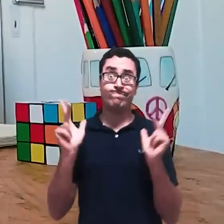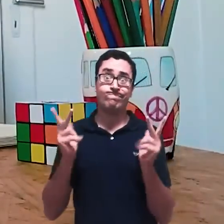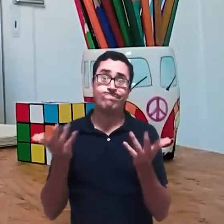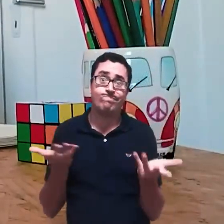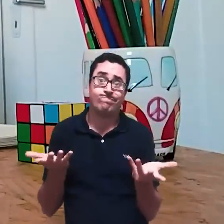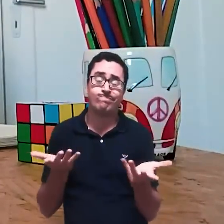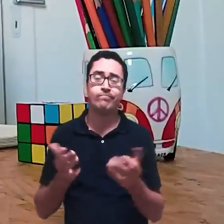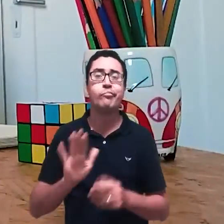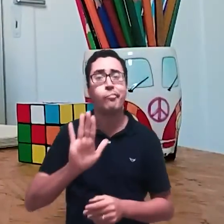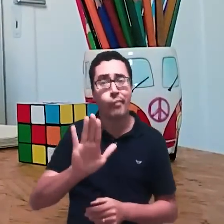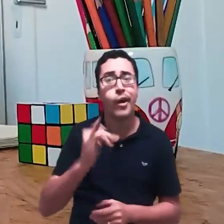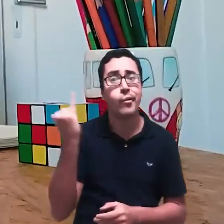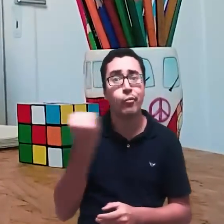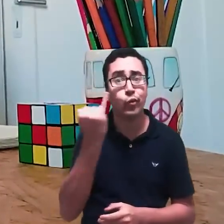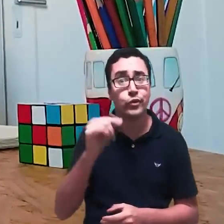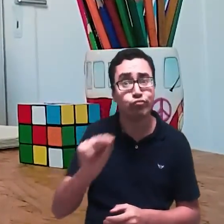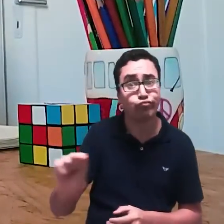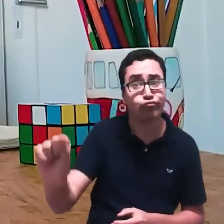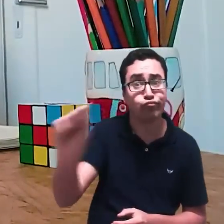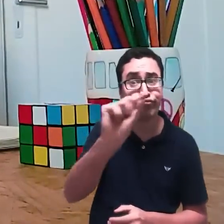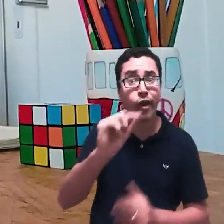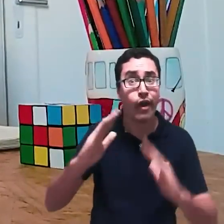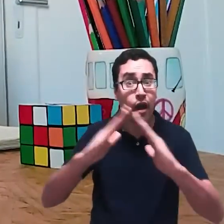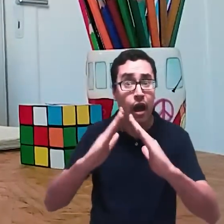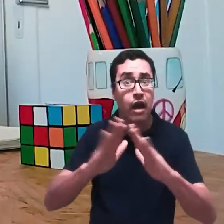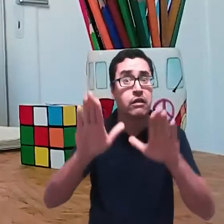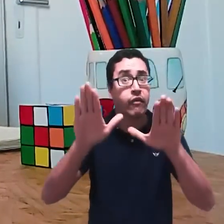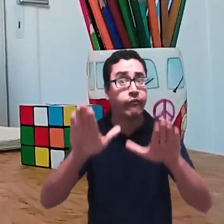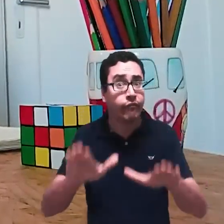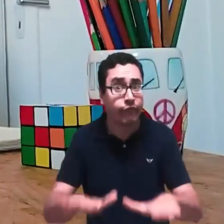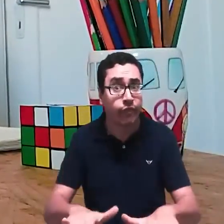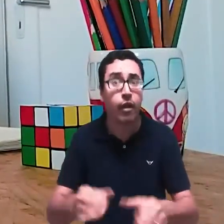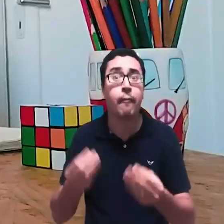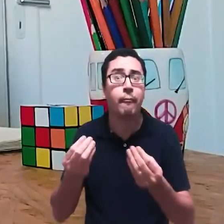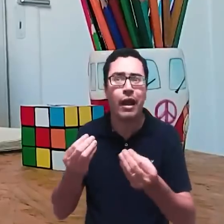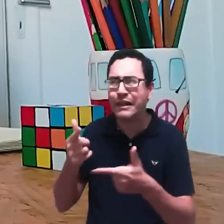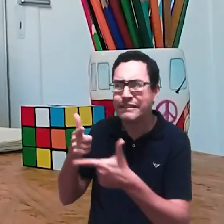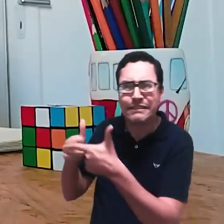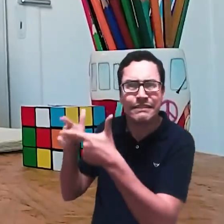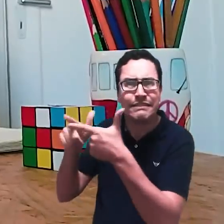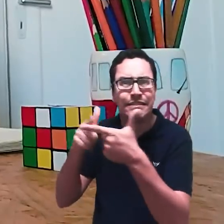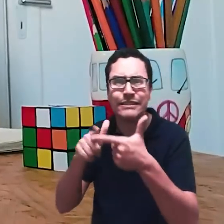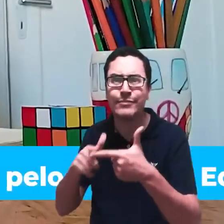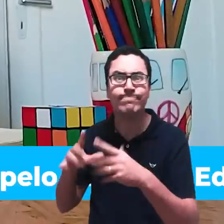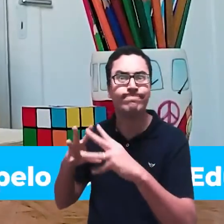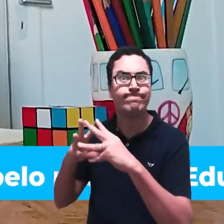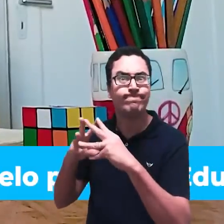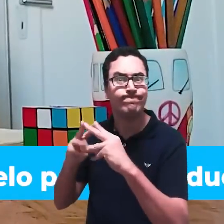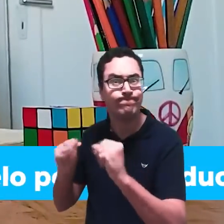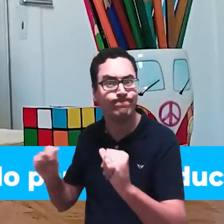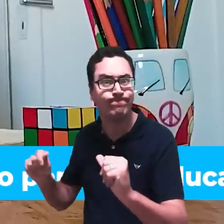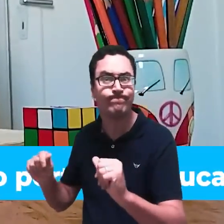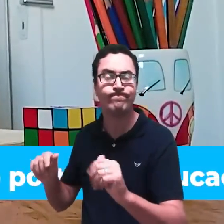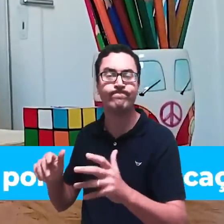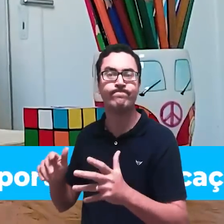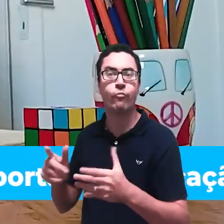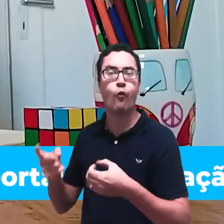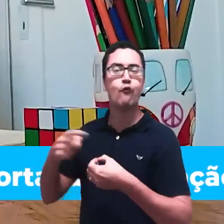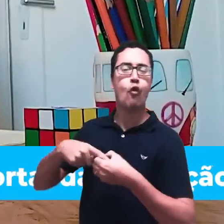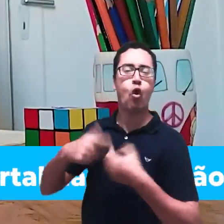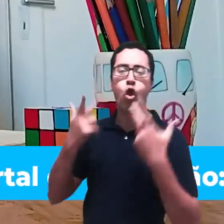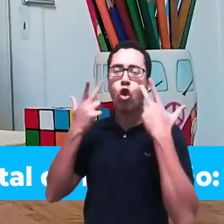é importante que a gente fique em casa para que tudo volte ao normal o mais rápido possível. E para que as